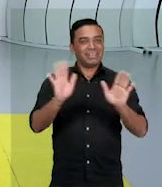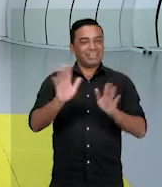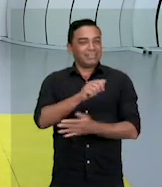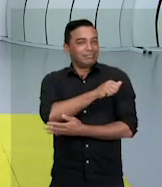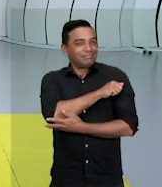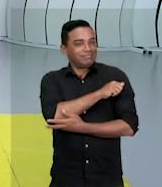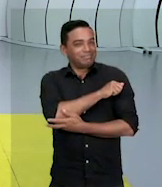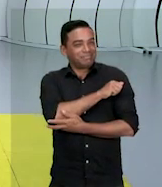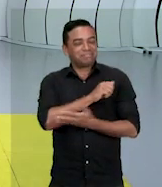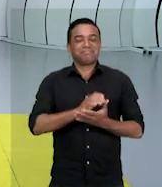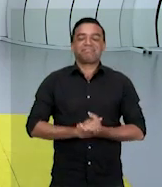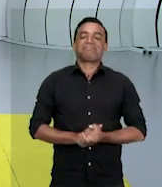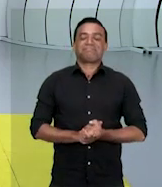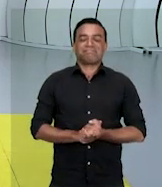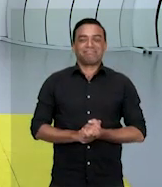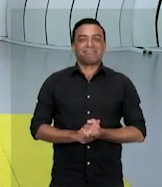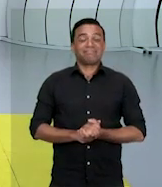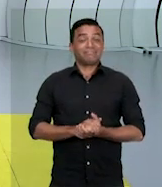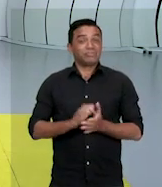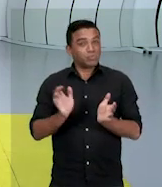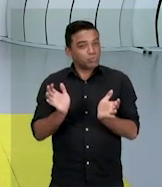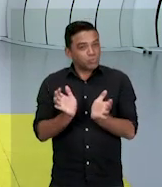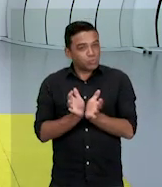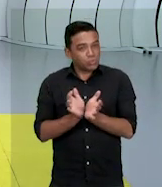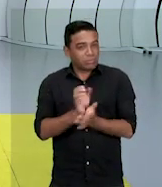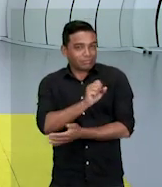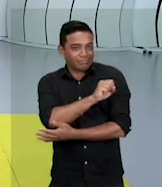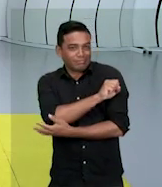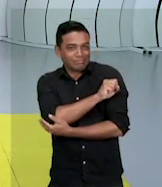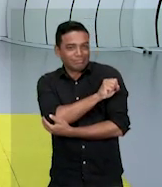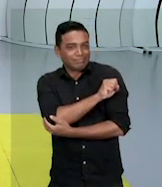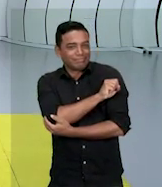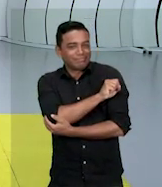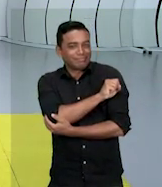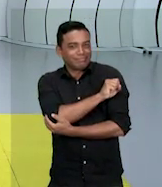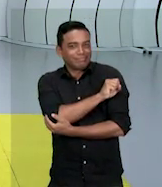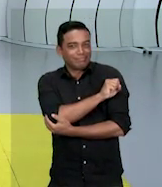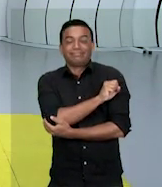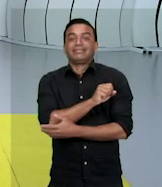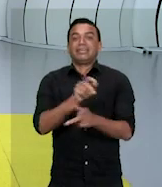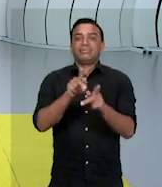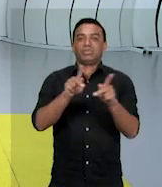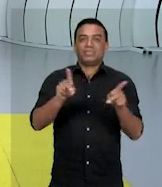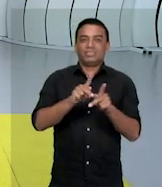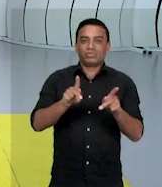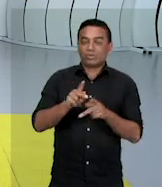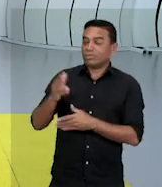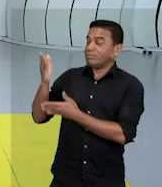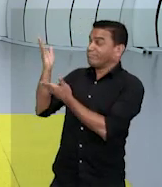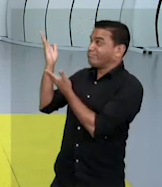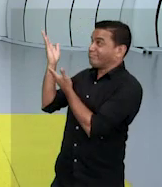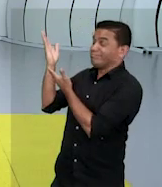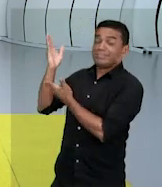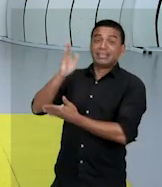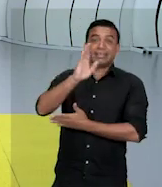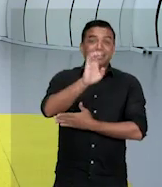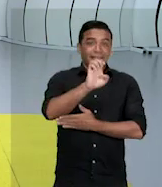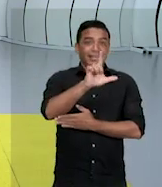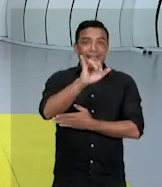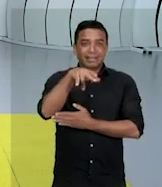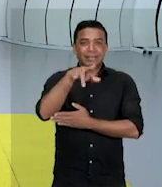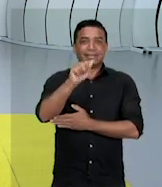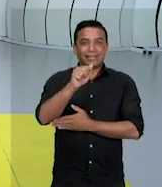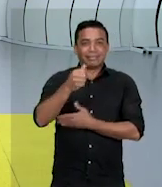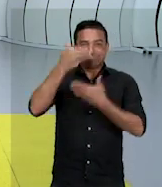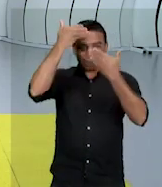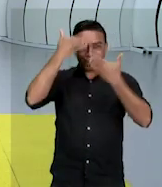Olá, estudante do 8º ano do ensino fundamental. Eu sou a professora Eliana, aqui comigo está